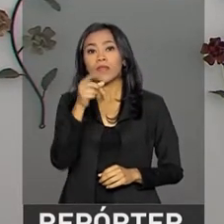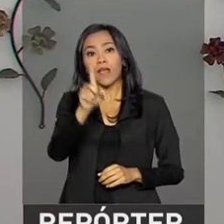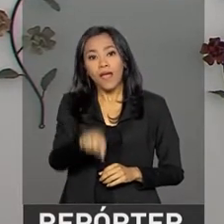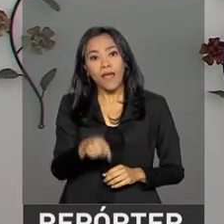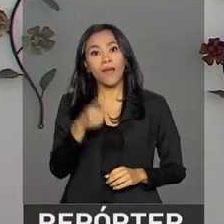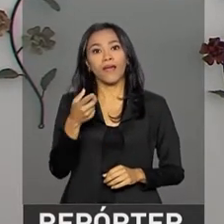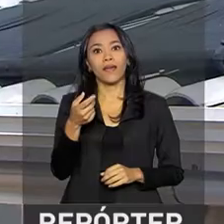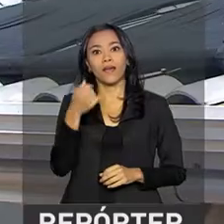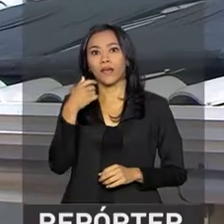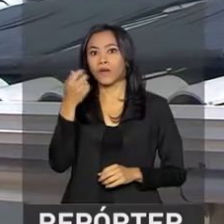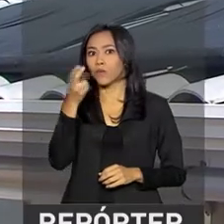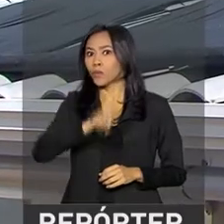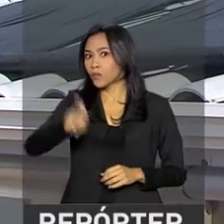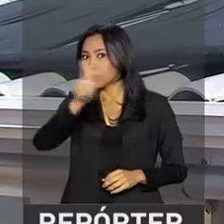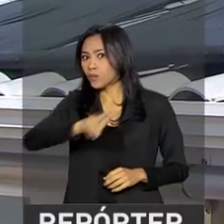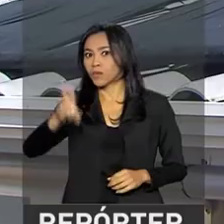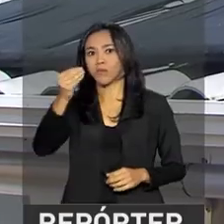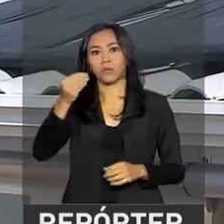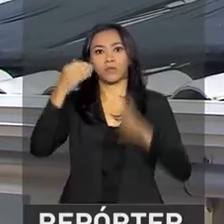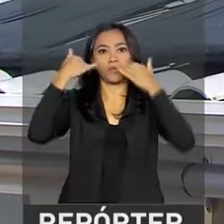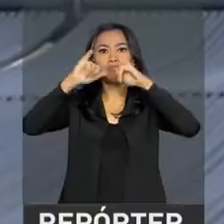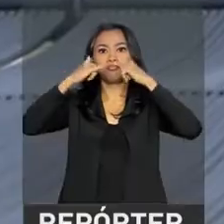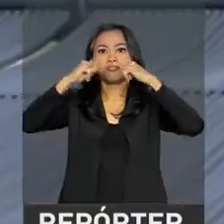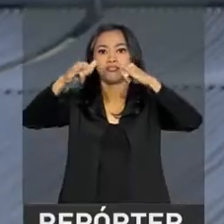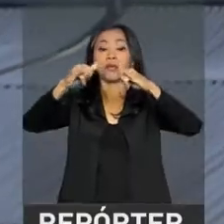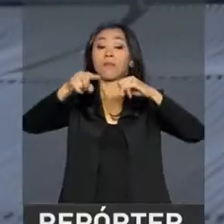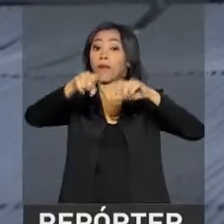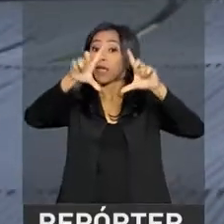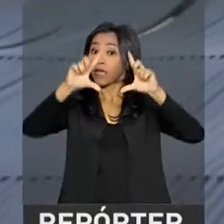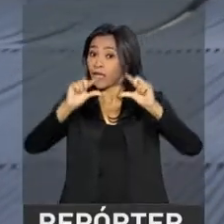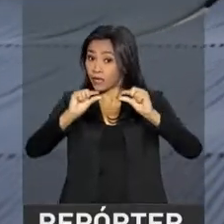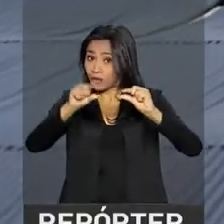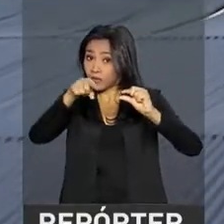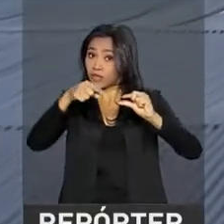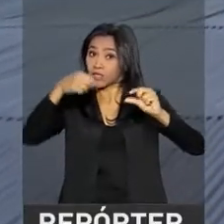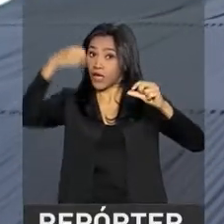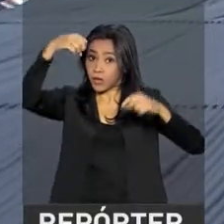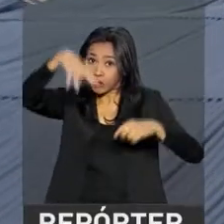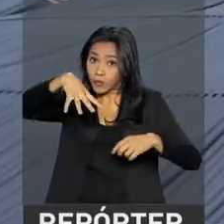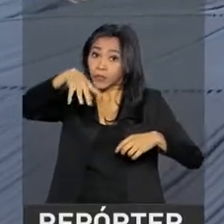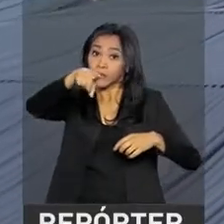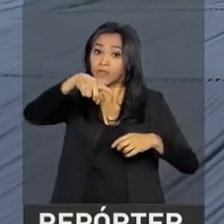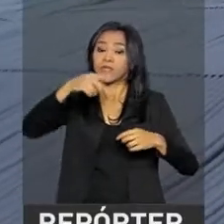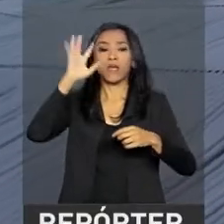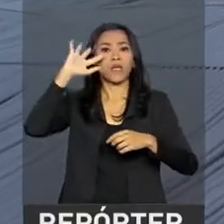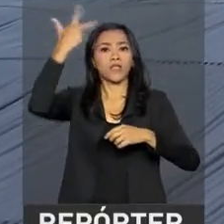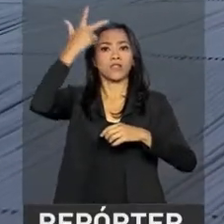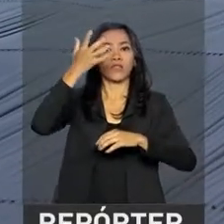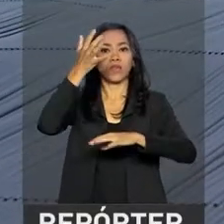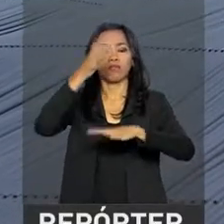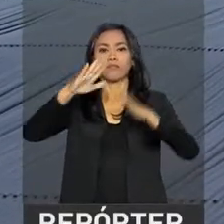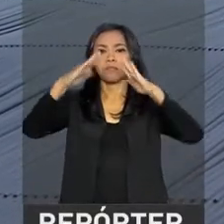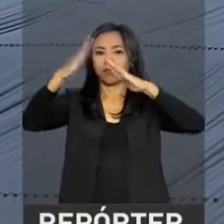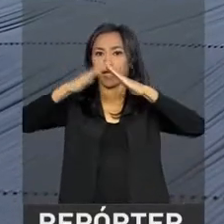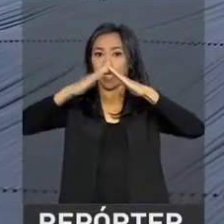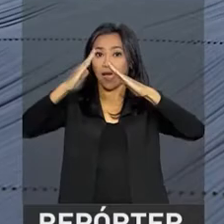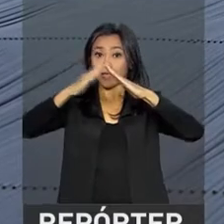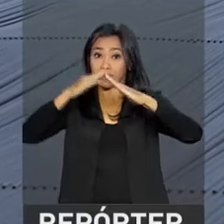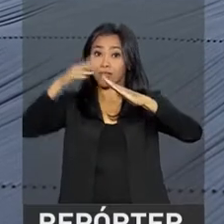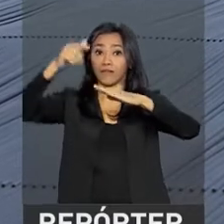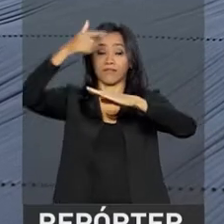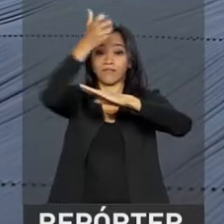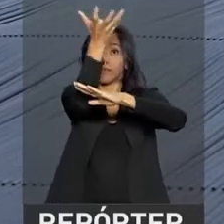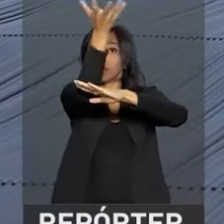de energia elétrica e para diminuir a conta de luz decidiu instalar painéis solares em sua casa no meio do ano passado e agora é um